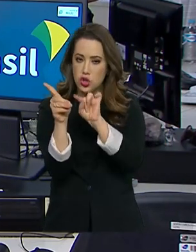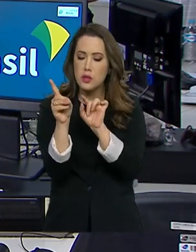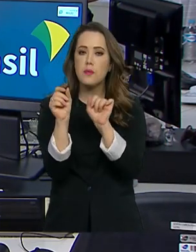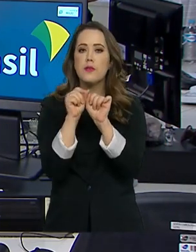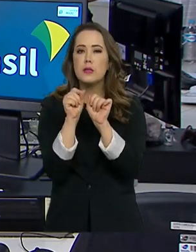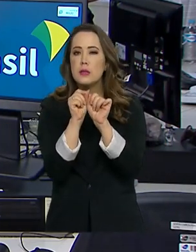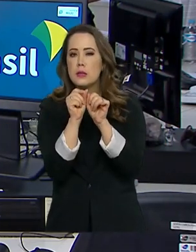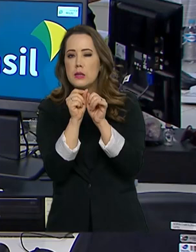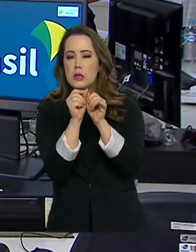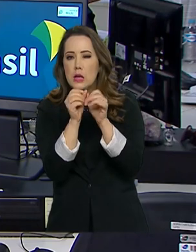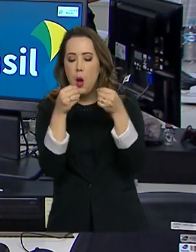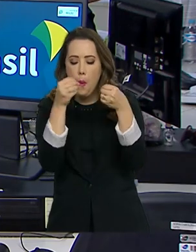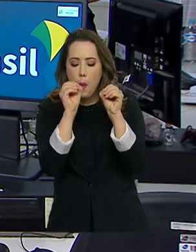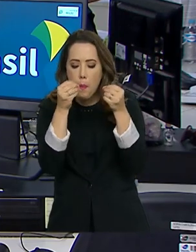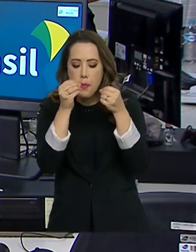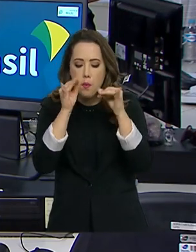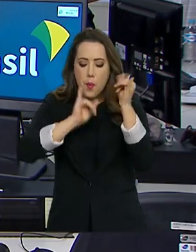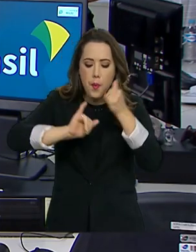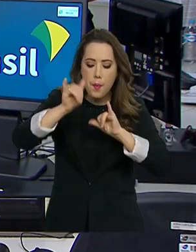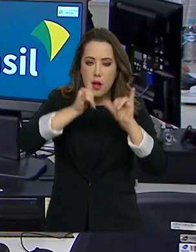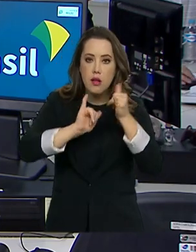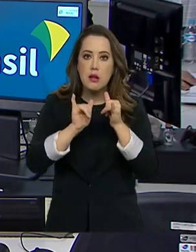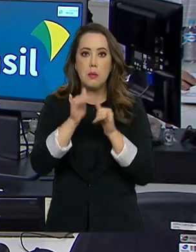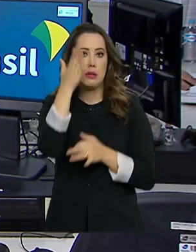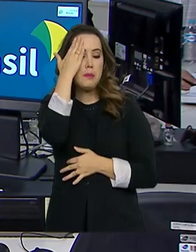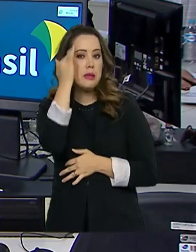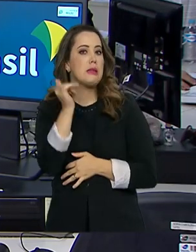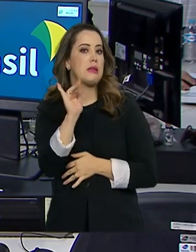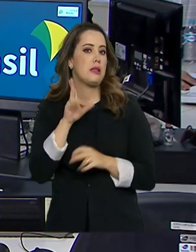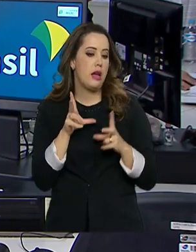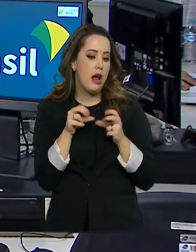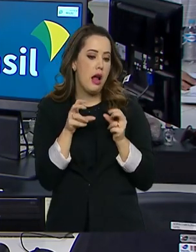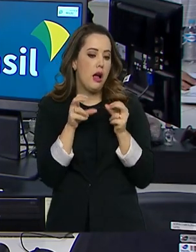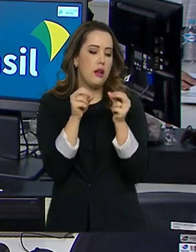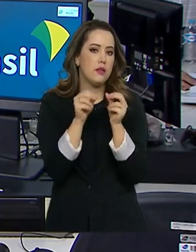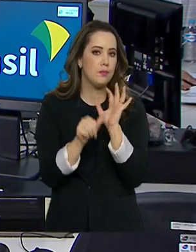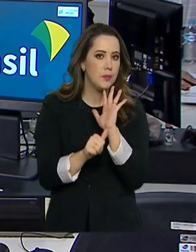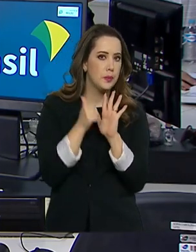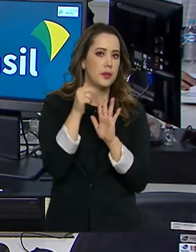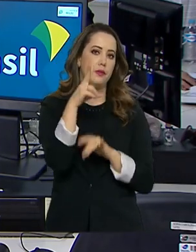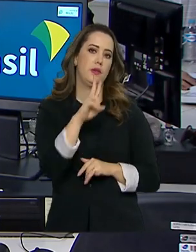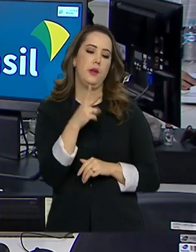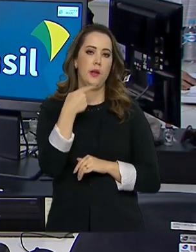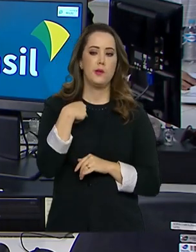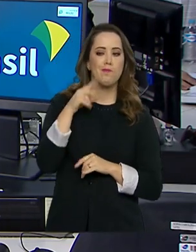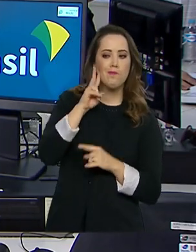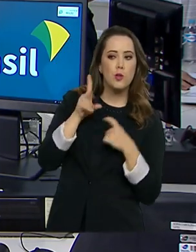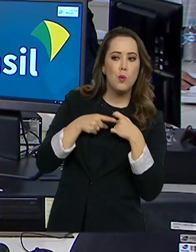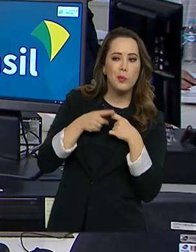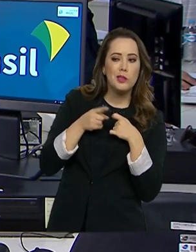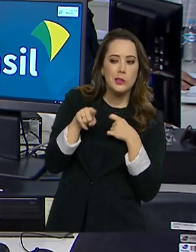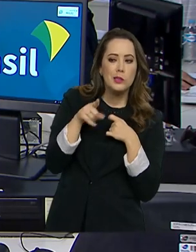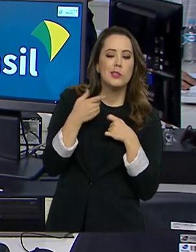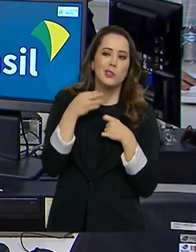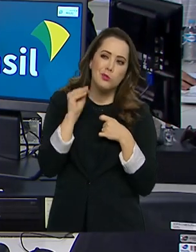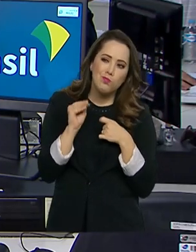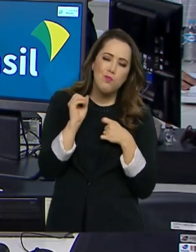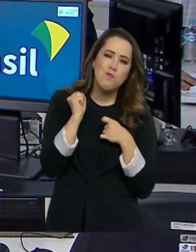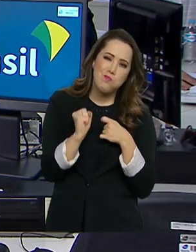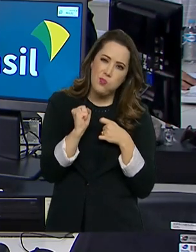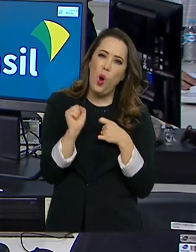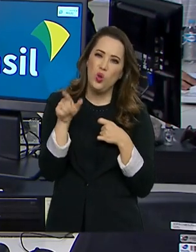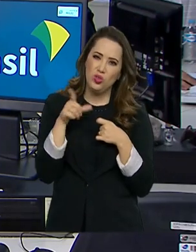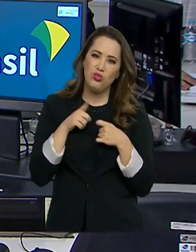diagnóstico de câncer a partir da primeira suspeita médica o procedimento estará disponível em hospitais públicos de todo o país